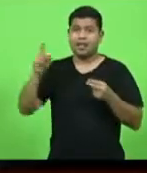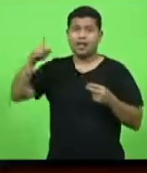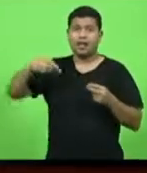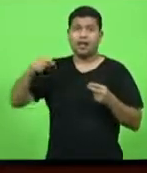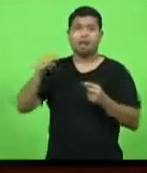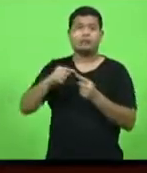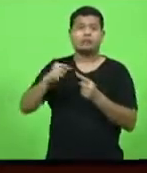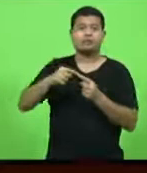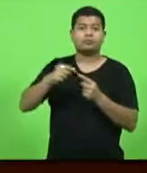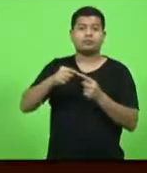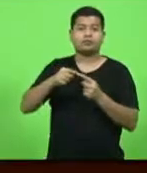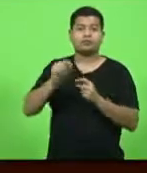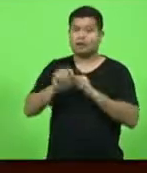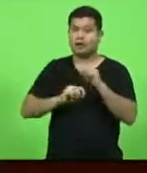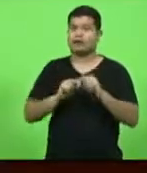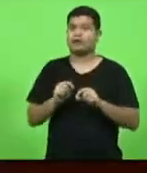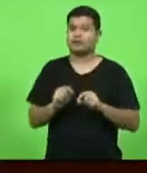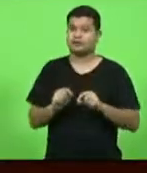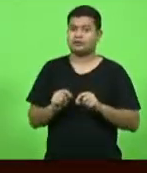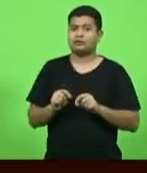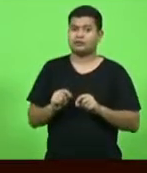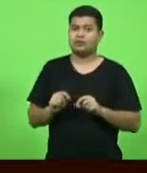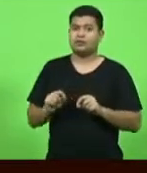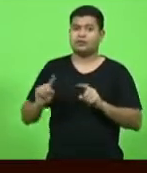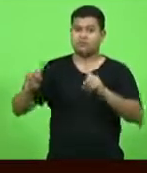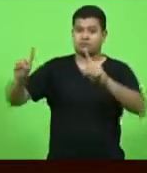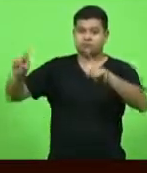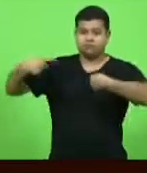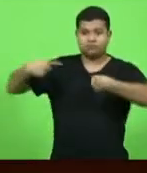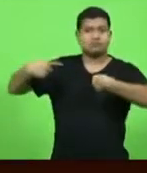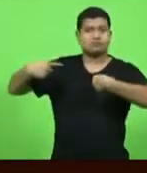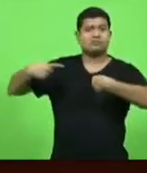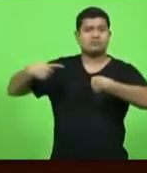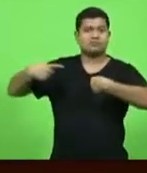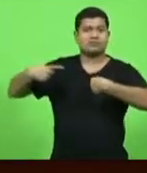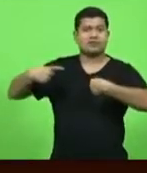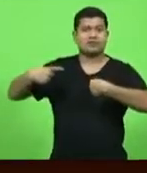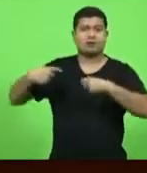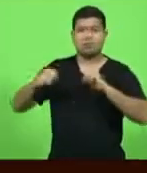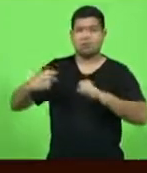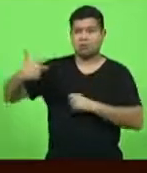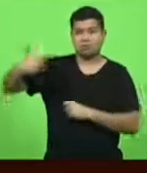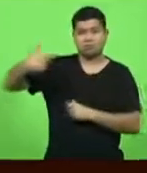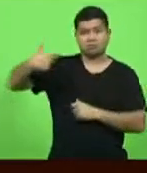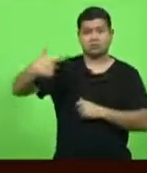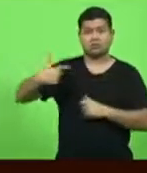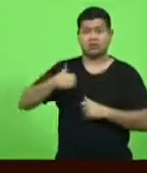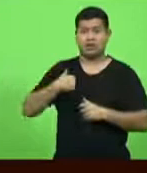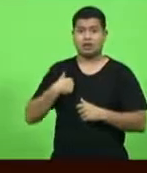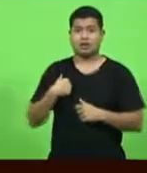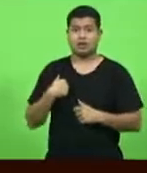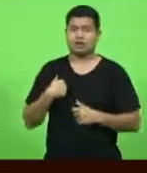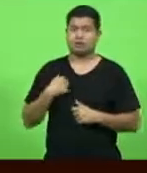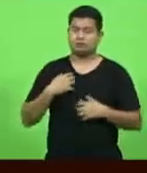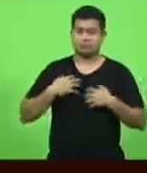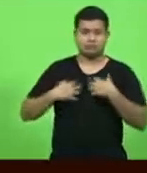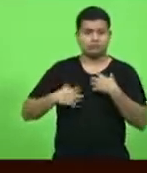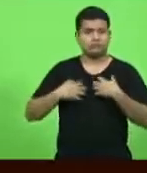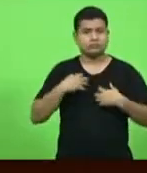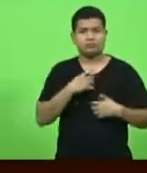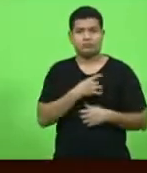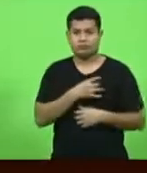armadilha que resulta em tiro e isso me fez registrar o boletim de ocorrência